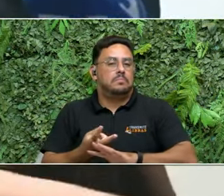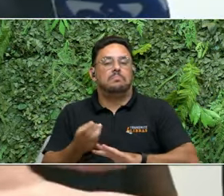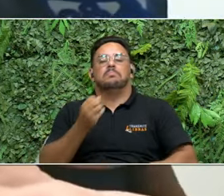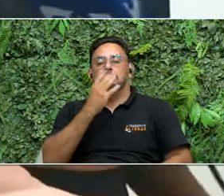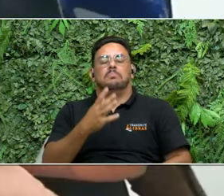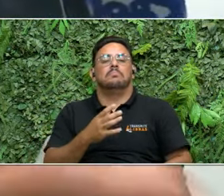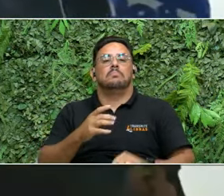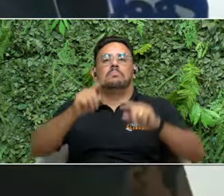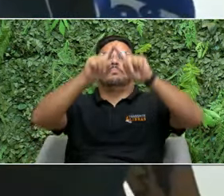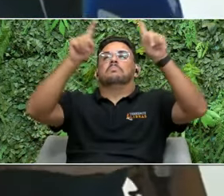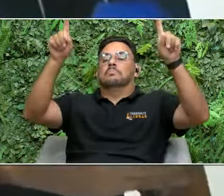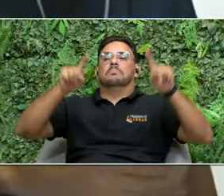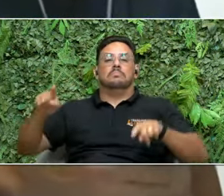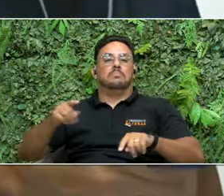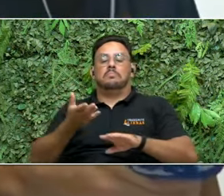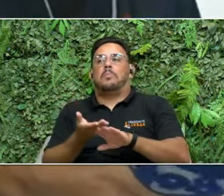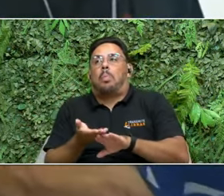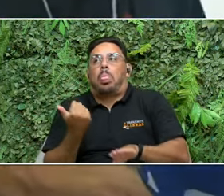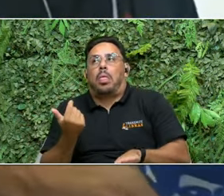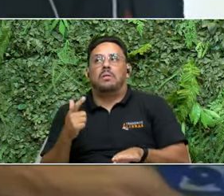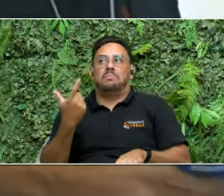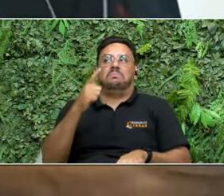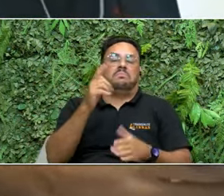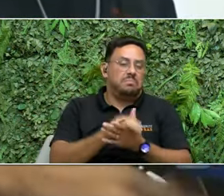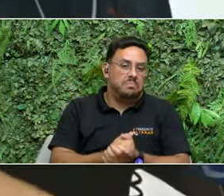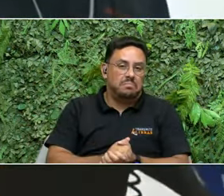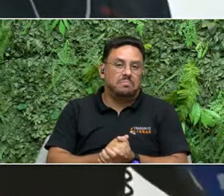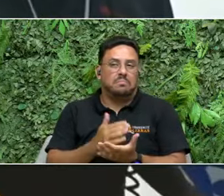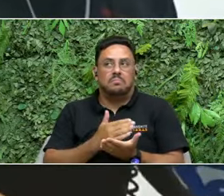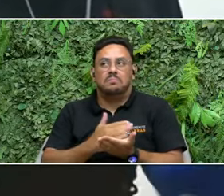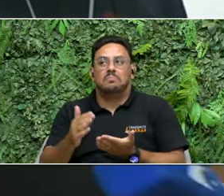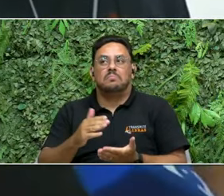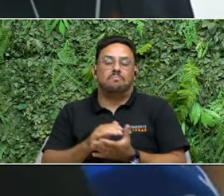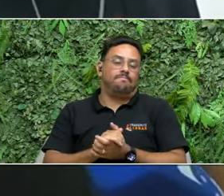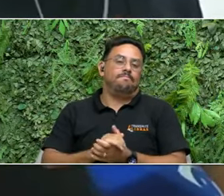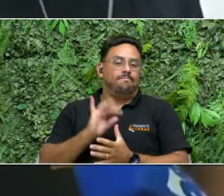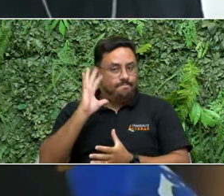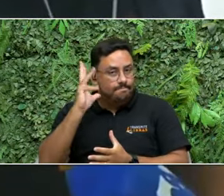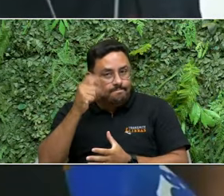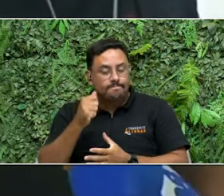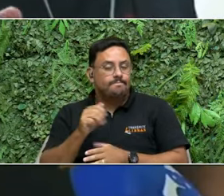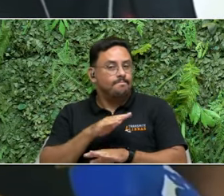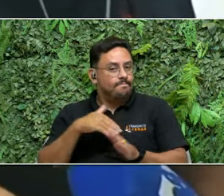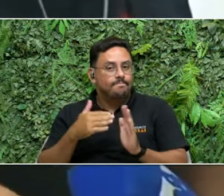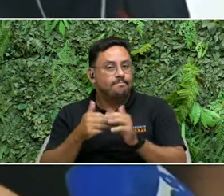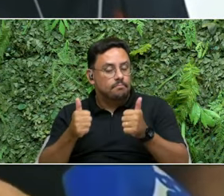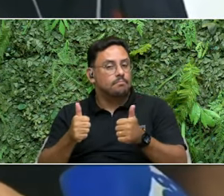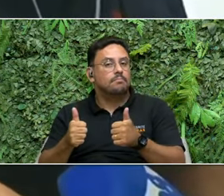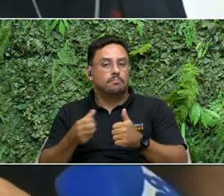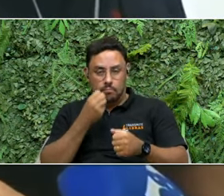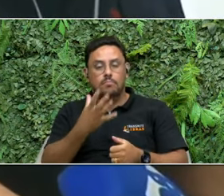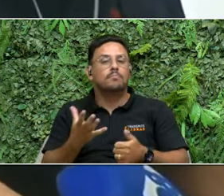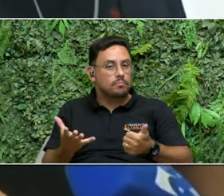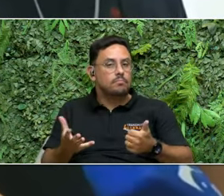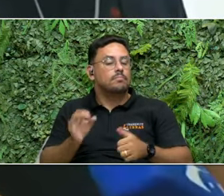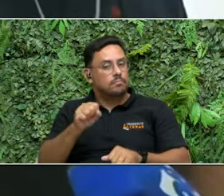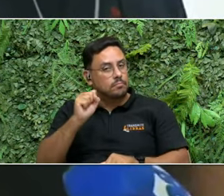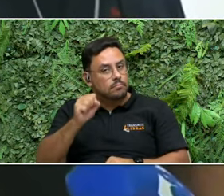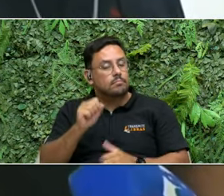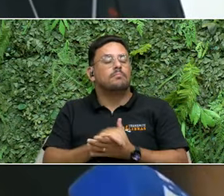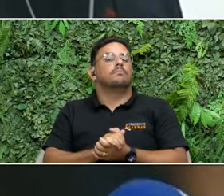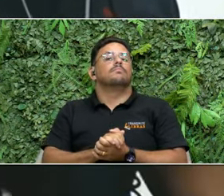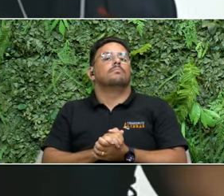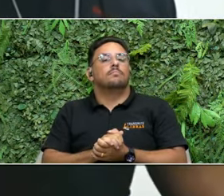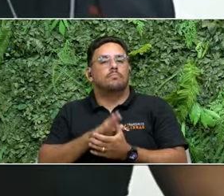vendo nenhuma placa solta igual eu já vi aqui né naquele começo Nô eu acho que tá tá tá bem adequado o campo de jogo viu meu